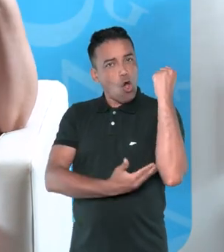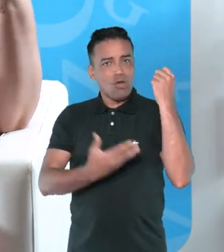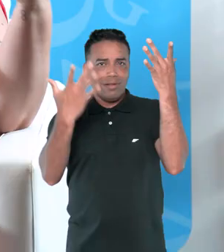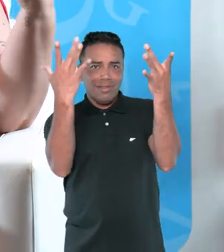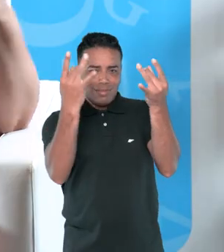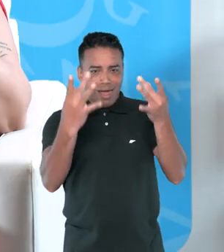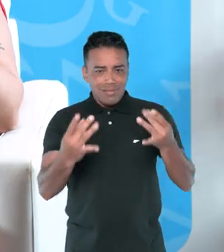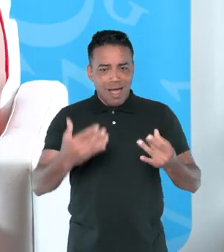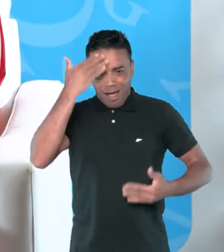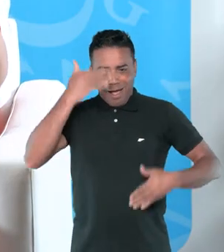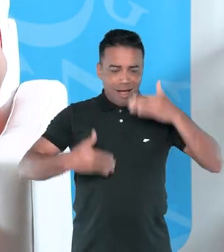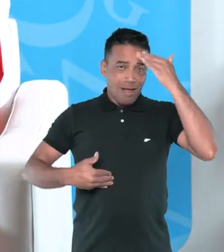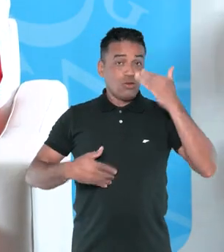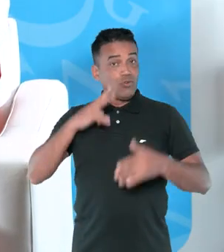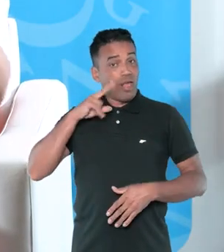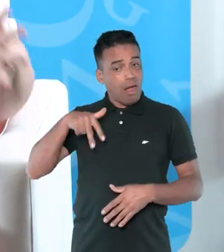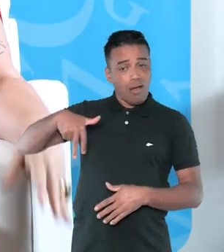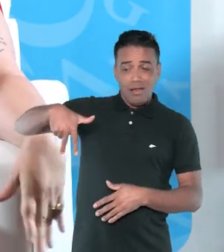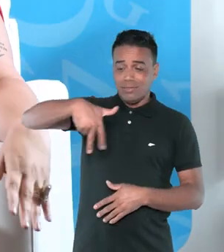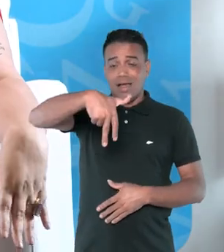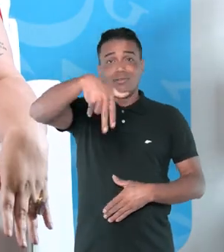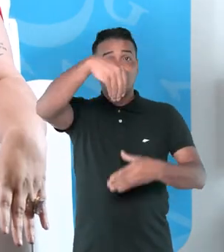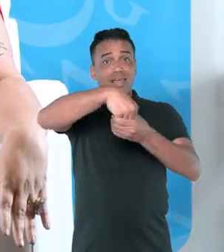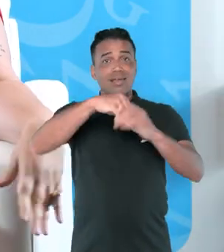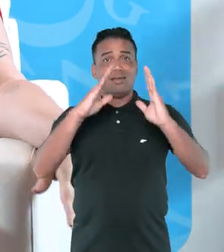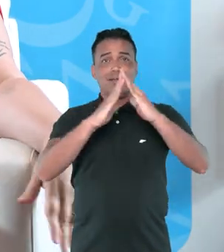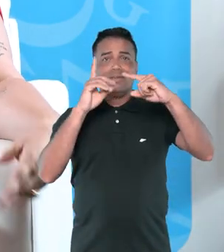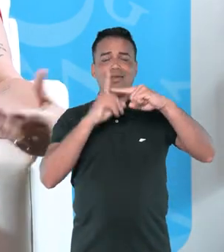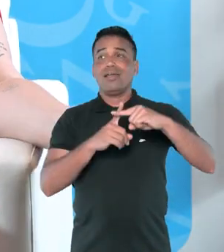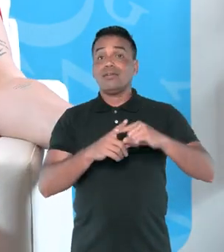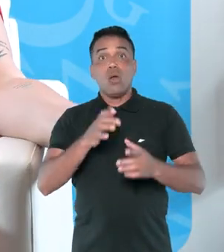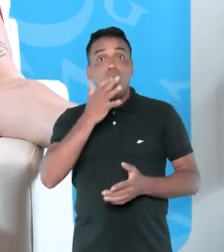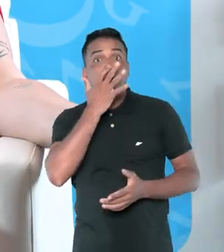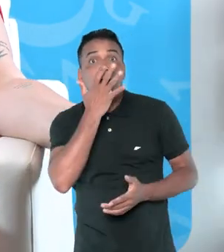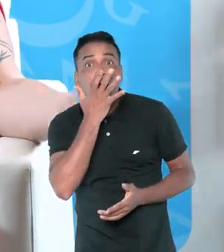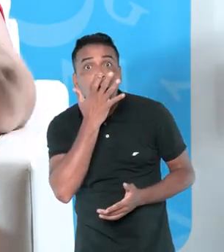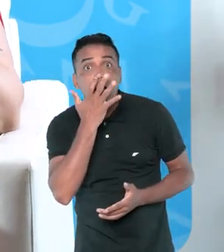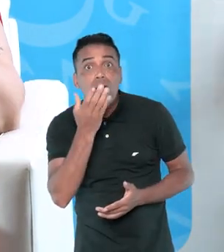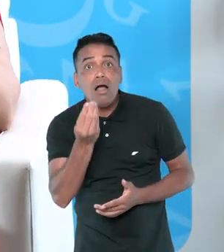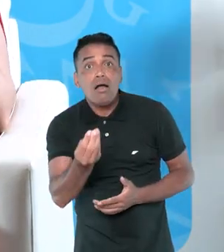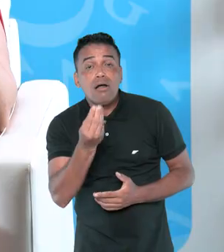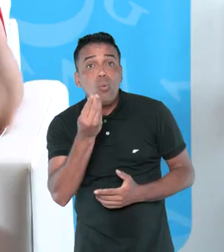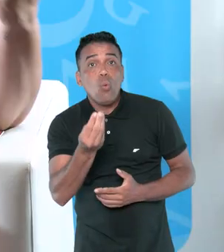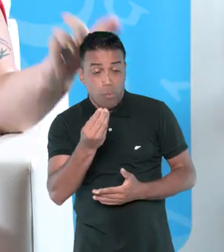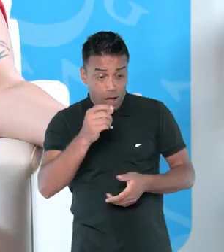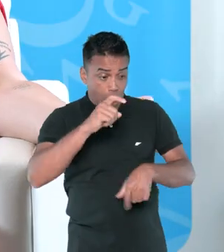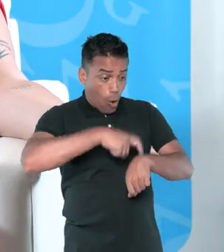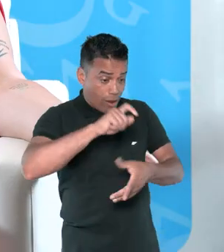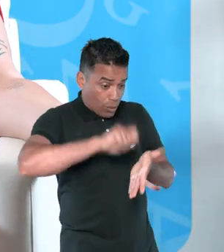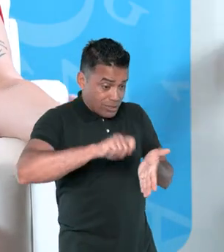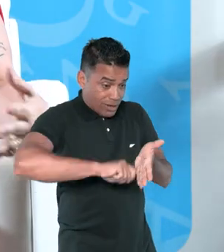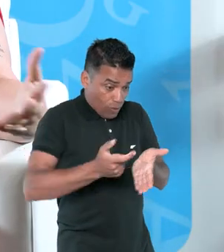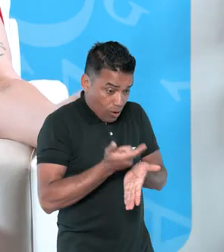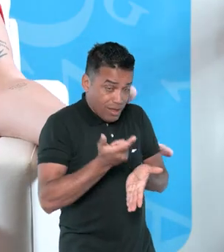física. Quando eu vi a Alice andando na igreja, a Alice lá com a gente em Almofala, eu fiquei muito impressionada como é que pode existir, porque quando eu escrevi, eu não conhecia